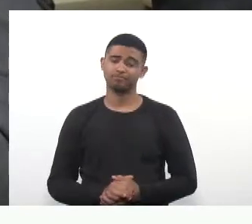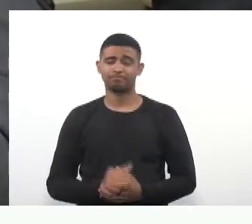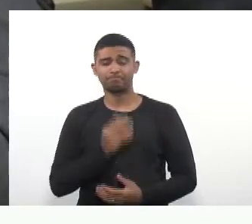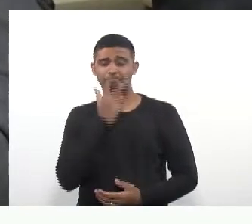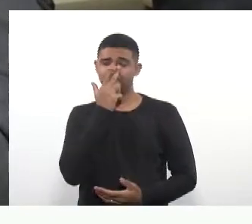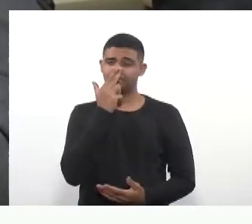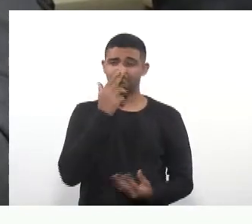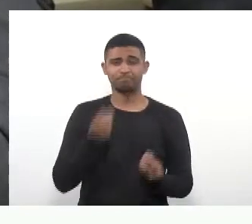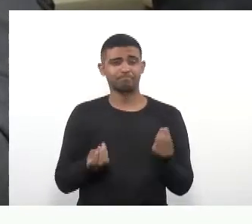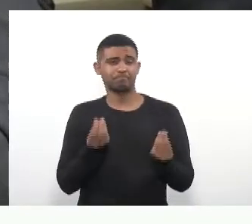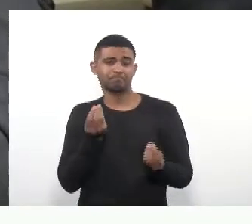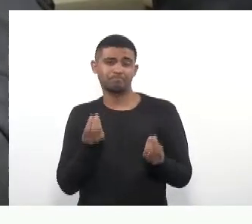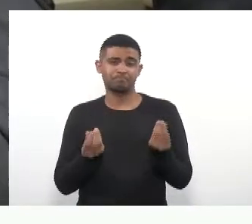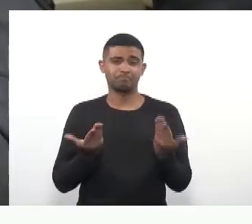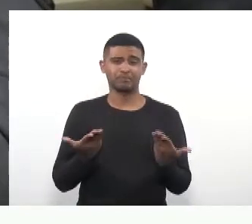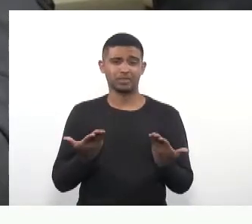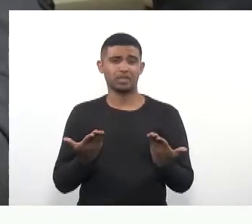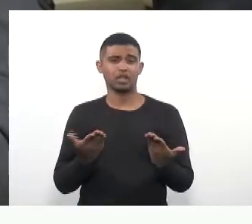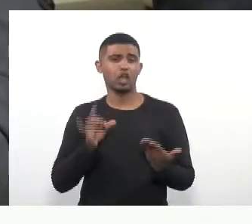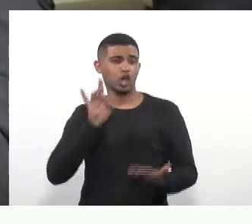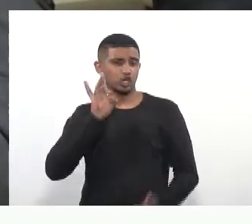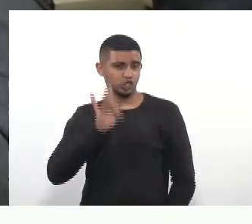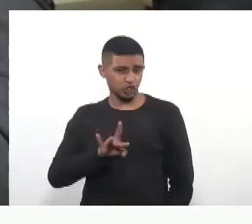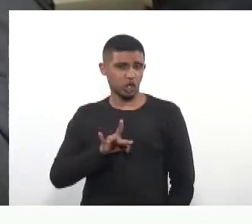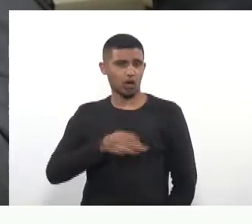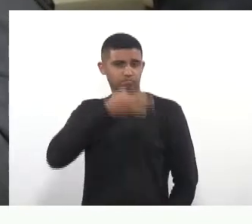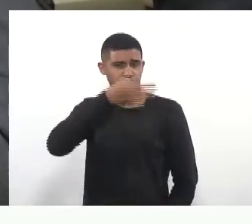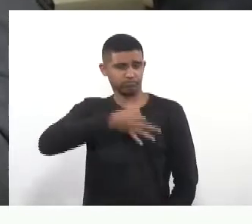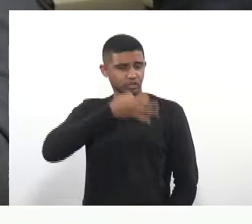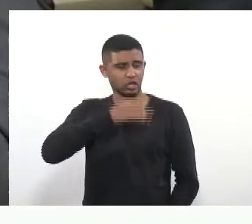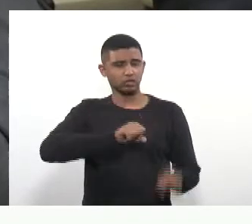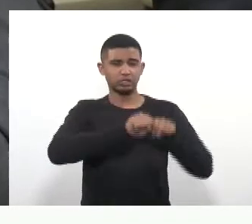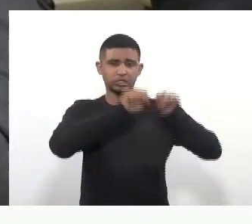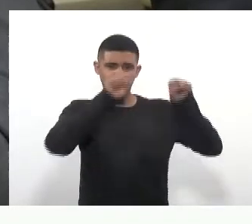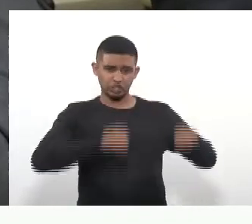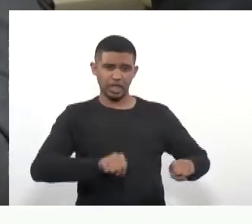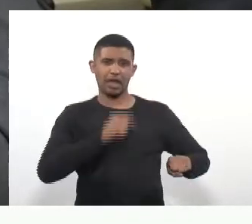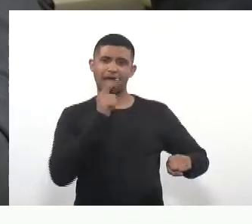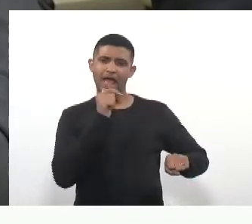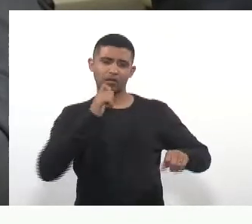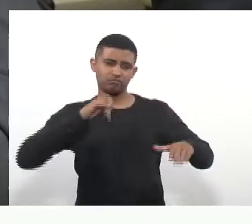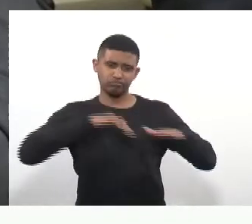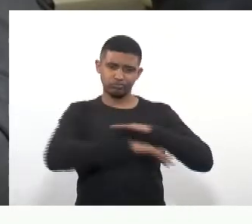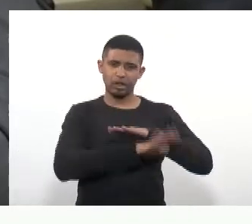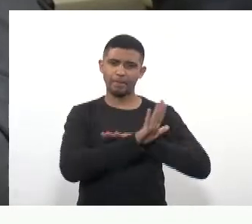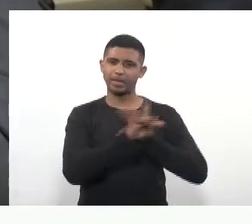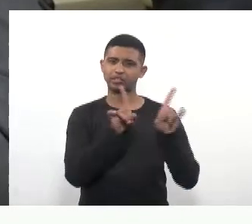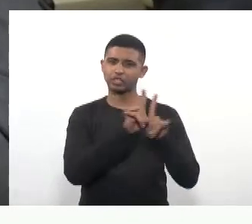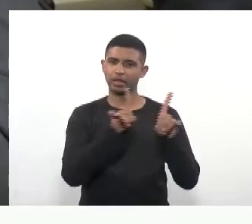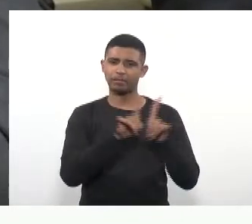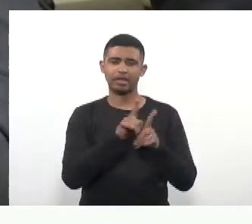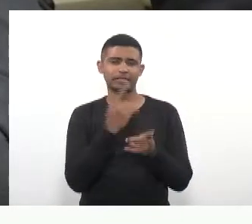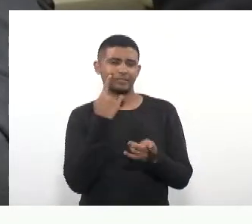encontra particularidades, não só do ponto de vista do sistema de abastecimento, mas também as condições